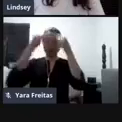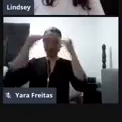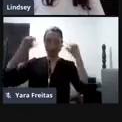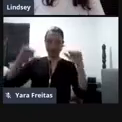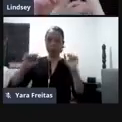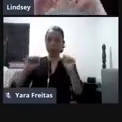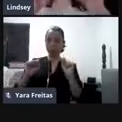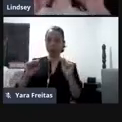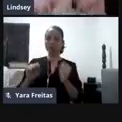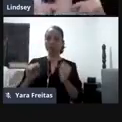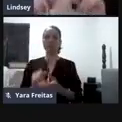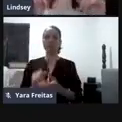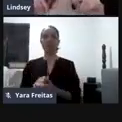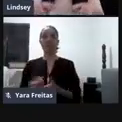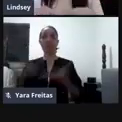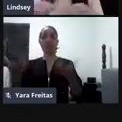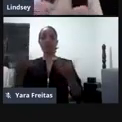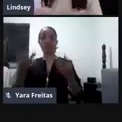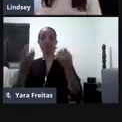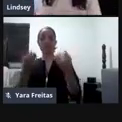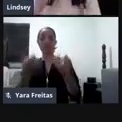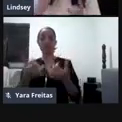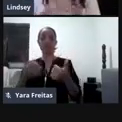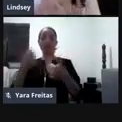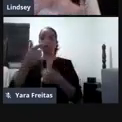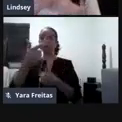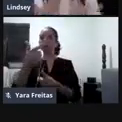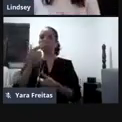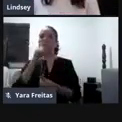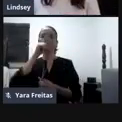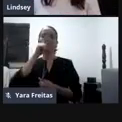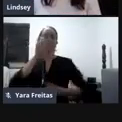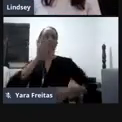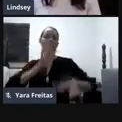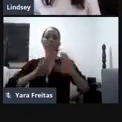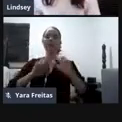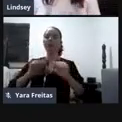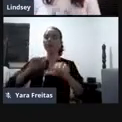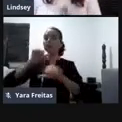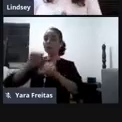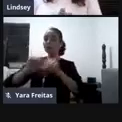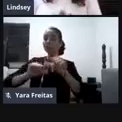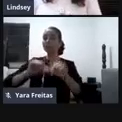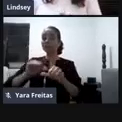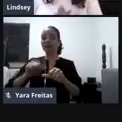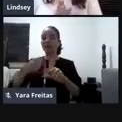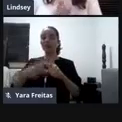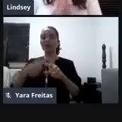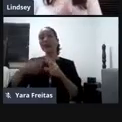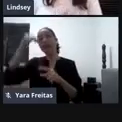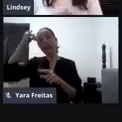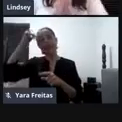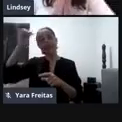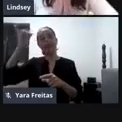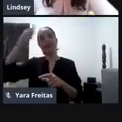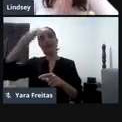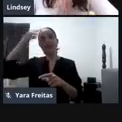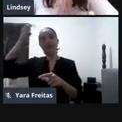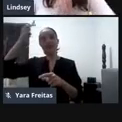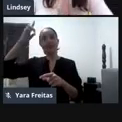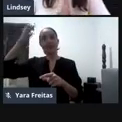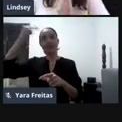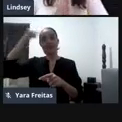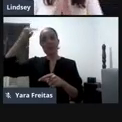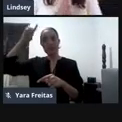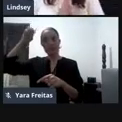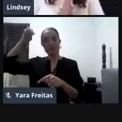E agora vamos falar sobre os 12 fatores de risco modificáveis, né? E eu estou começando com